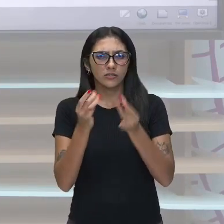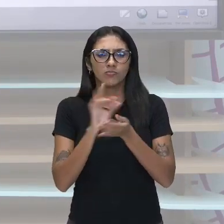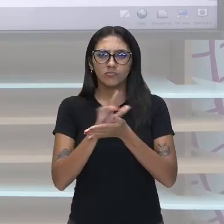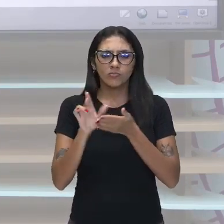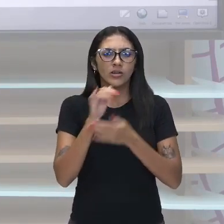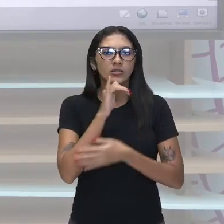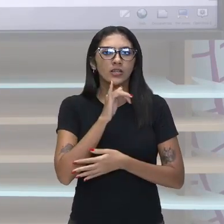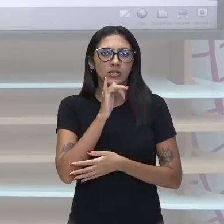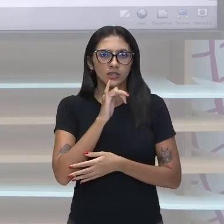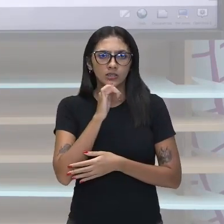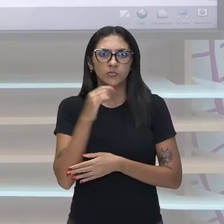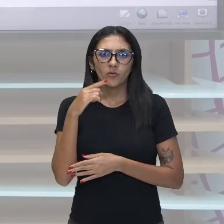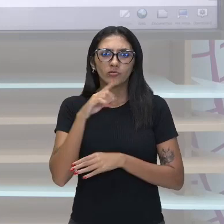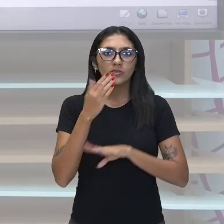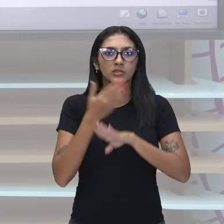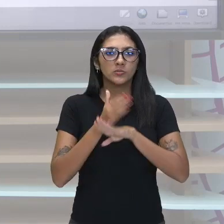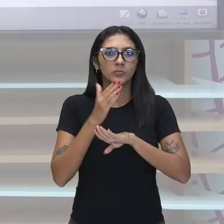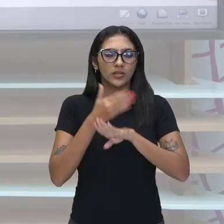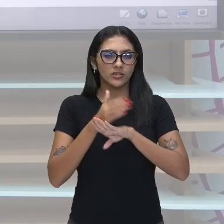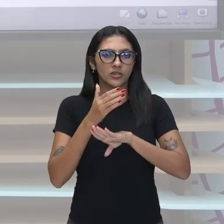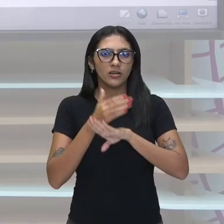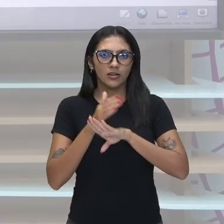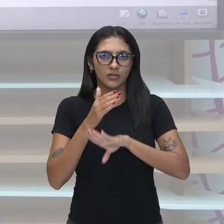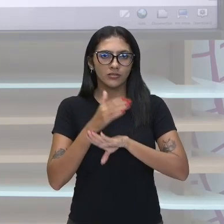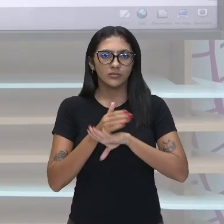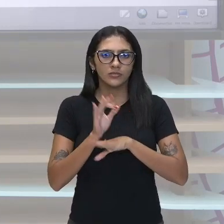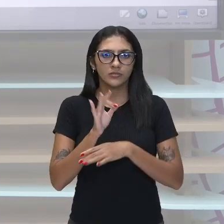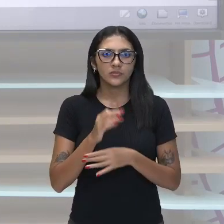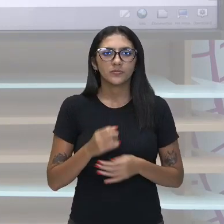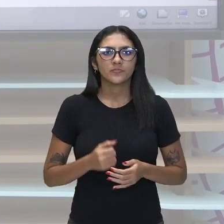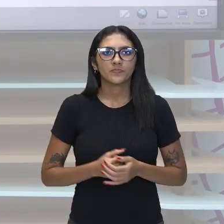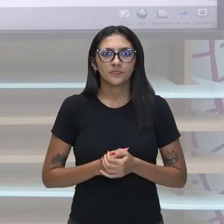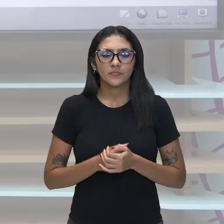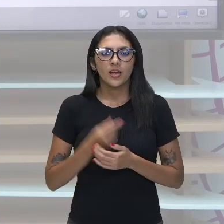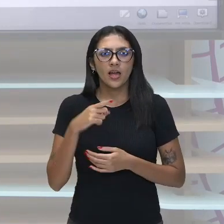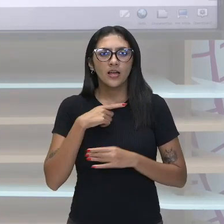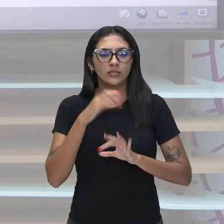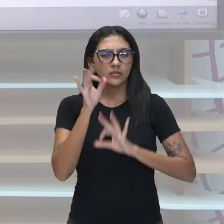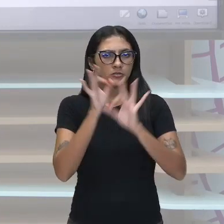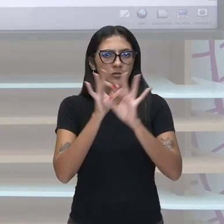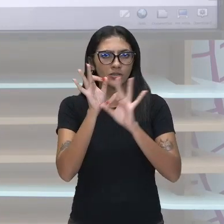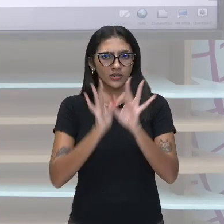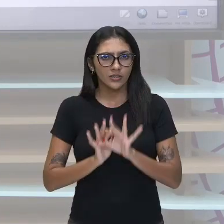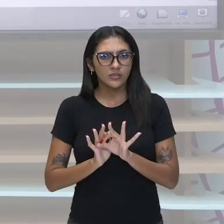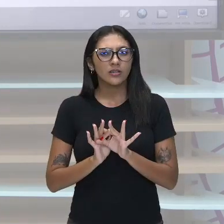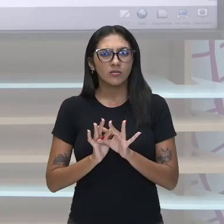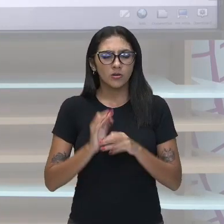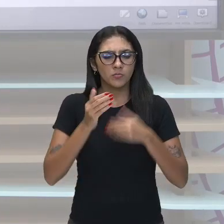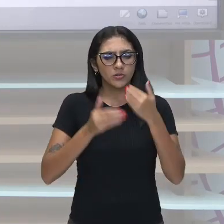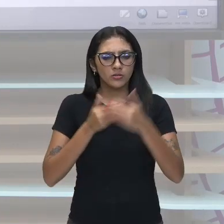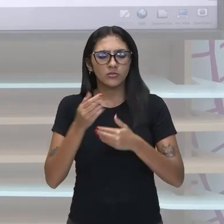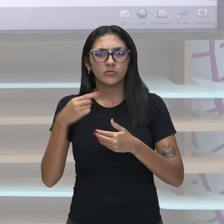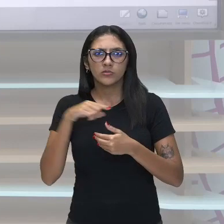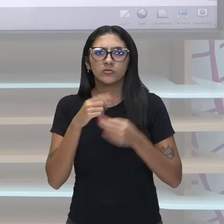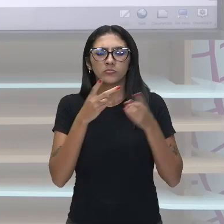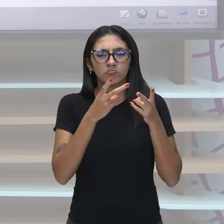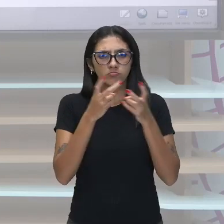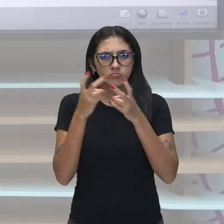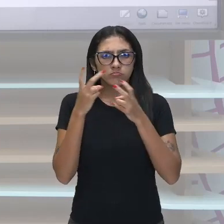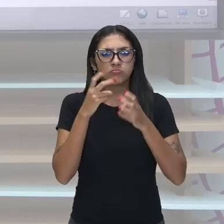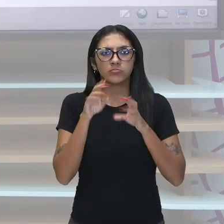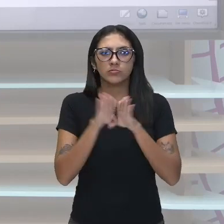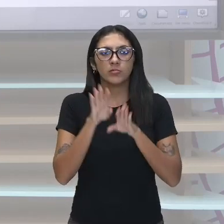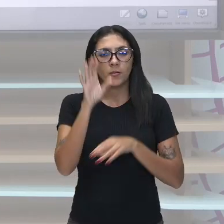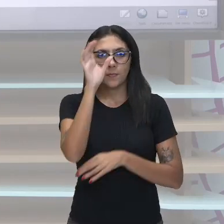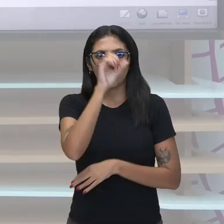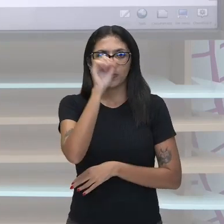vocês, para fazer junto com vocês, porque essas construções, à medida que a gente vai resolvendo, vocês vão observando e vão aprendendo